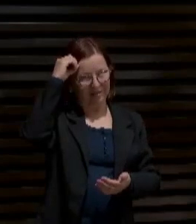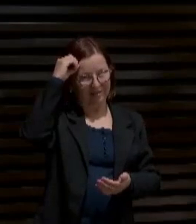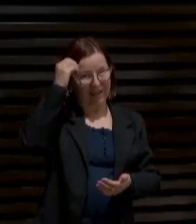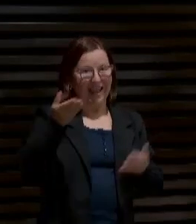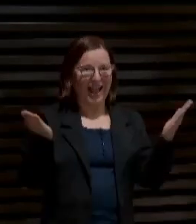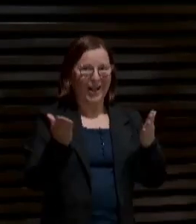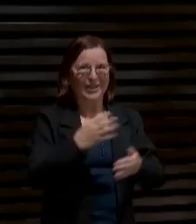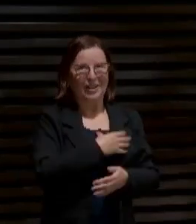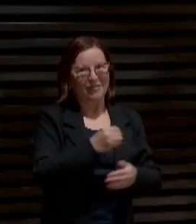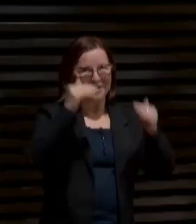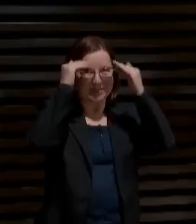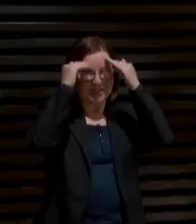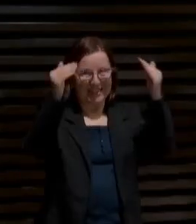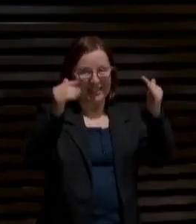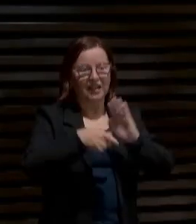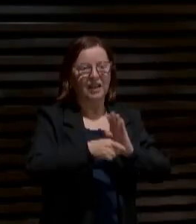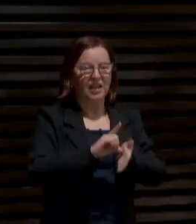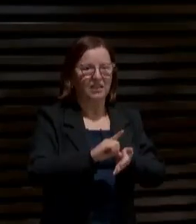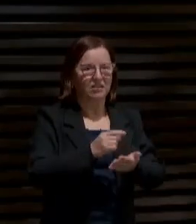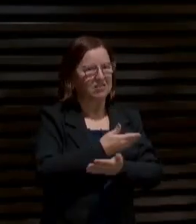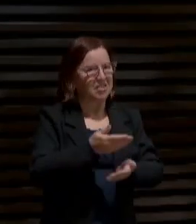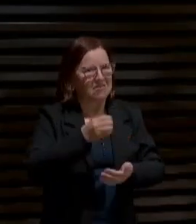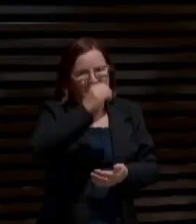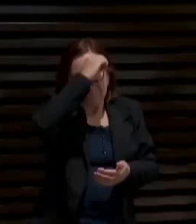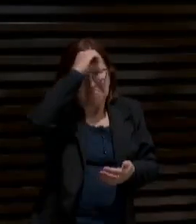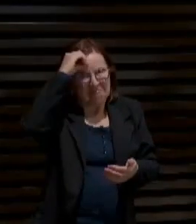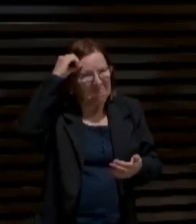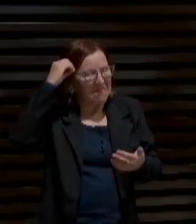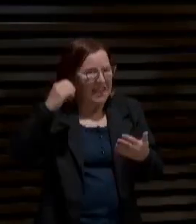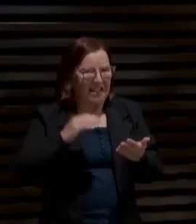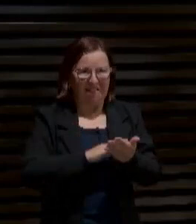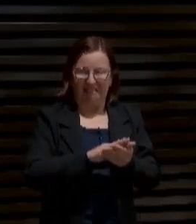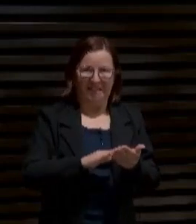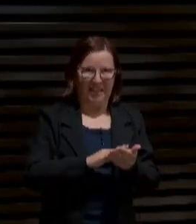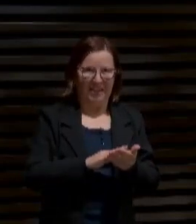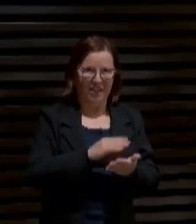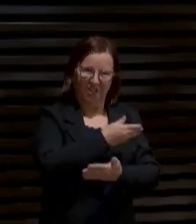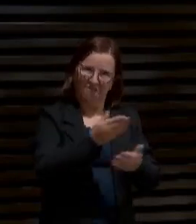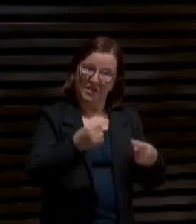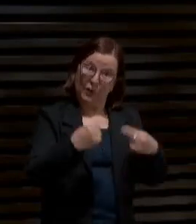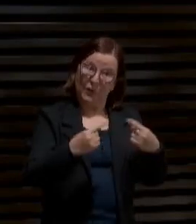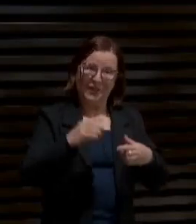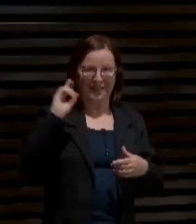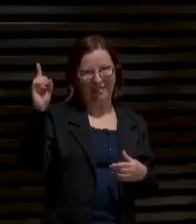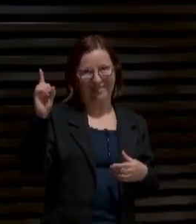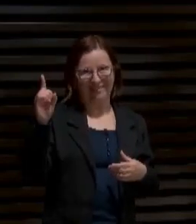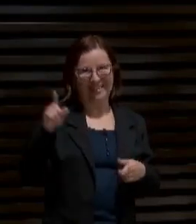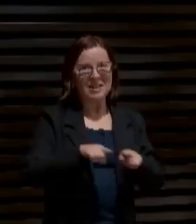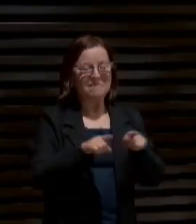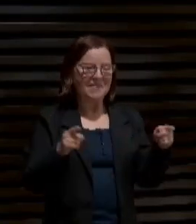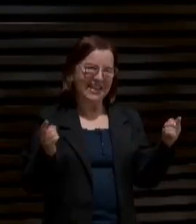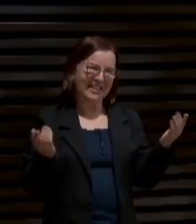obedientes antes vocês não sabiam que vocês estavam em pecado que fizeram contrários a Deus mas agora pela